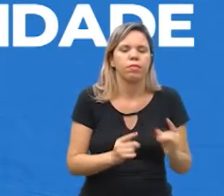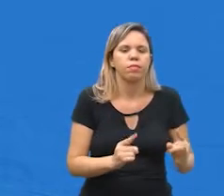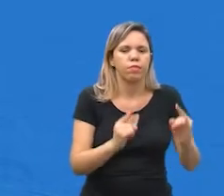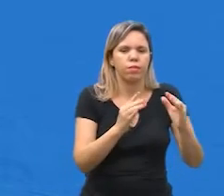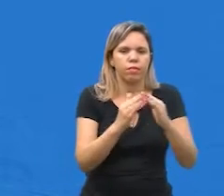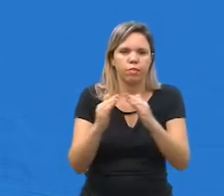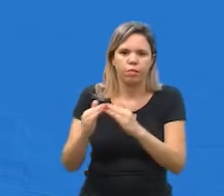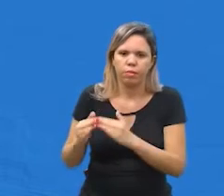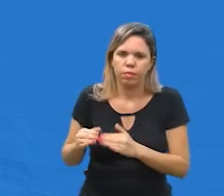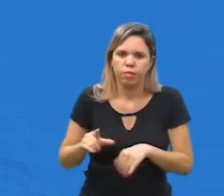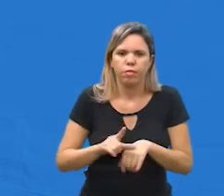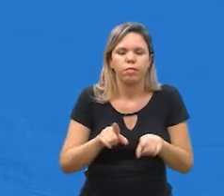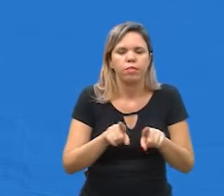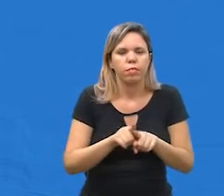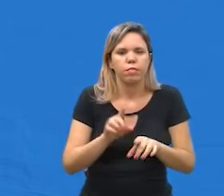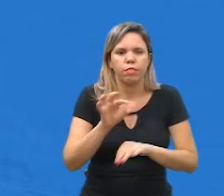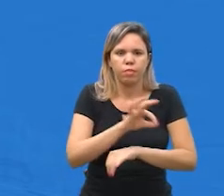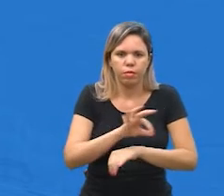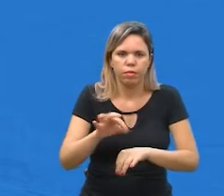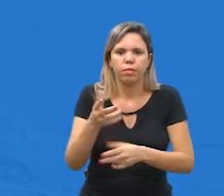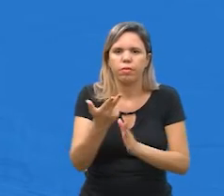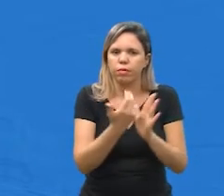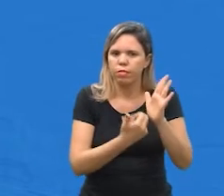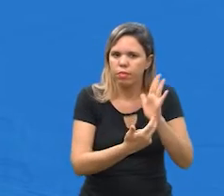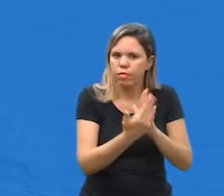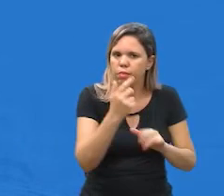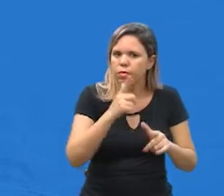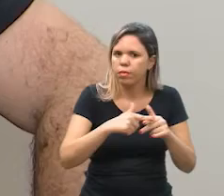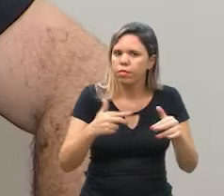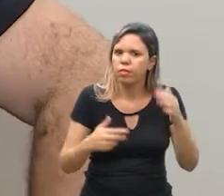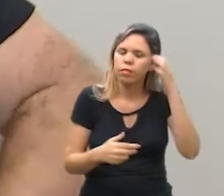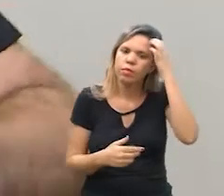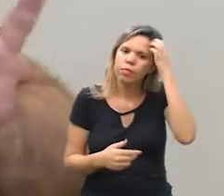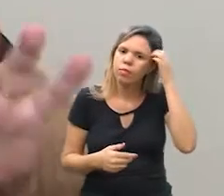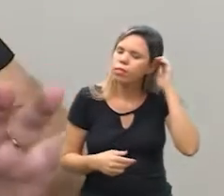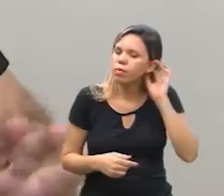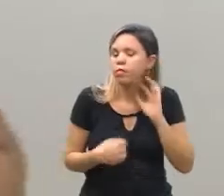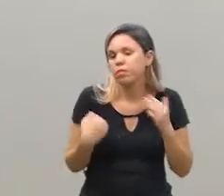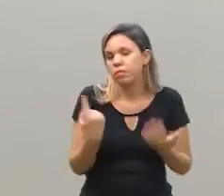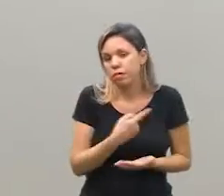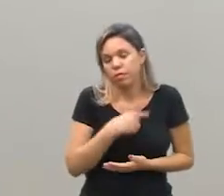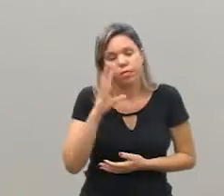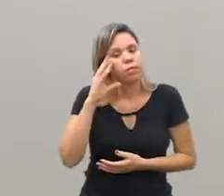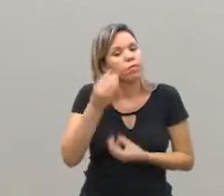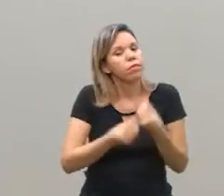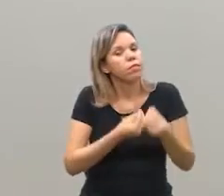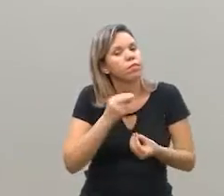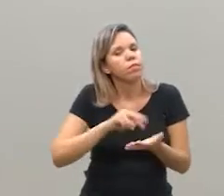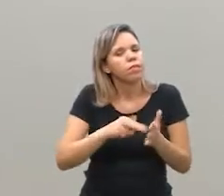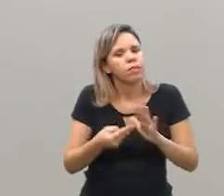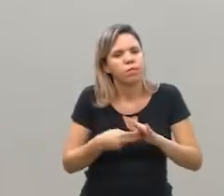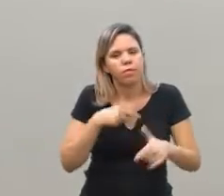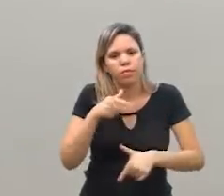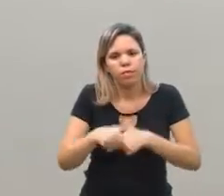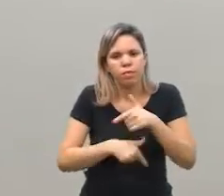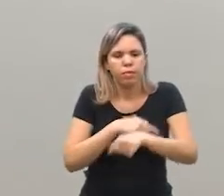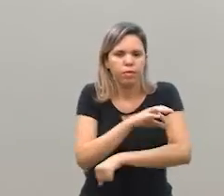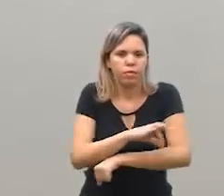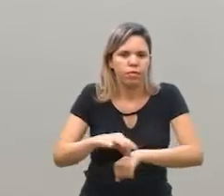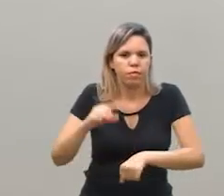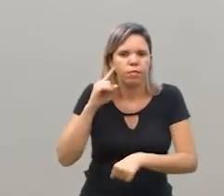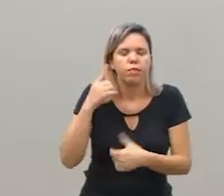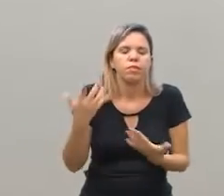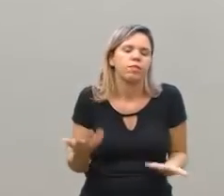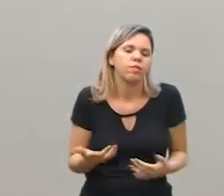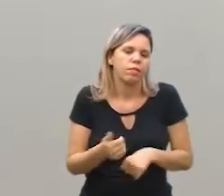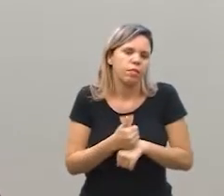uma cidade, até o designer de uma peça, um objeto. Então, para a gente entender um pouquinho mais como funciona o dia a dia